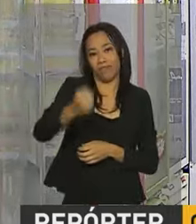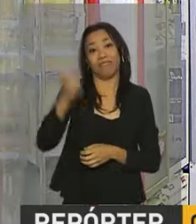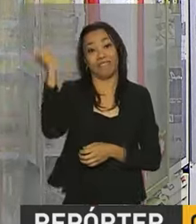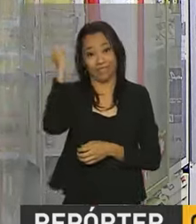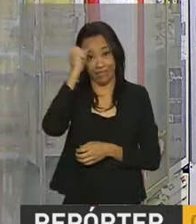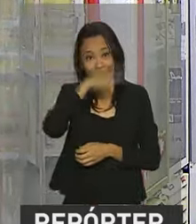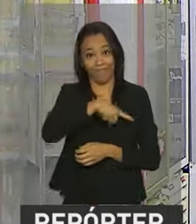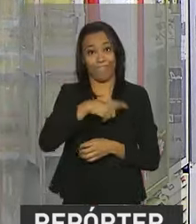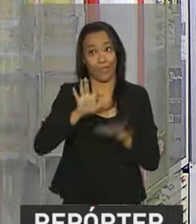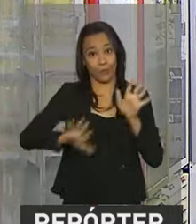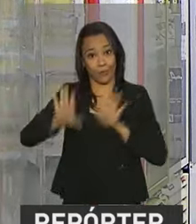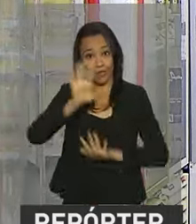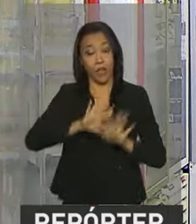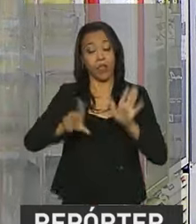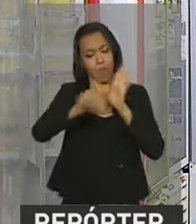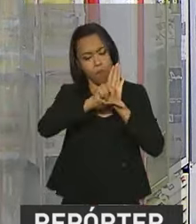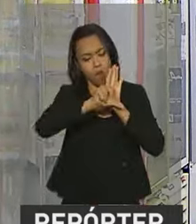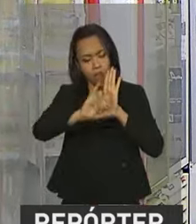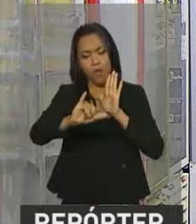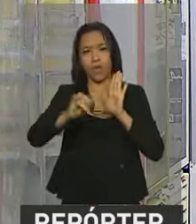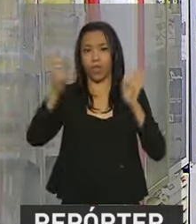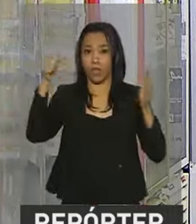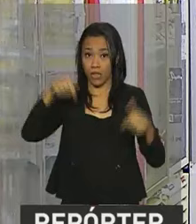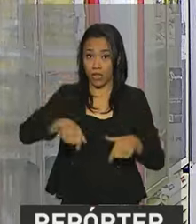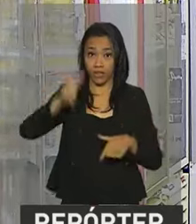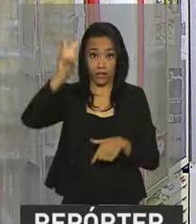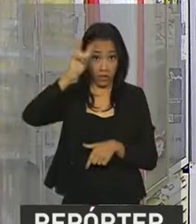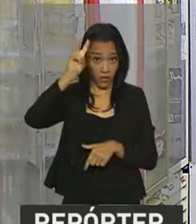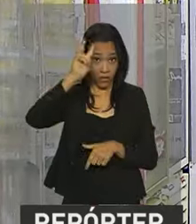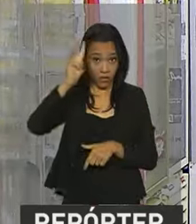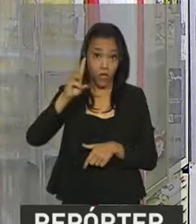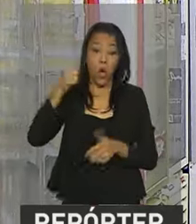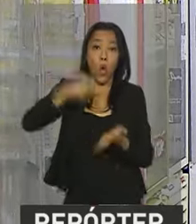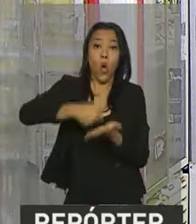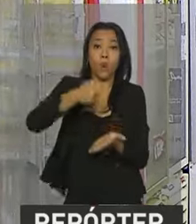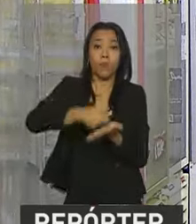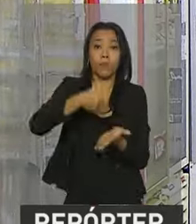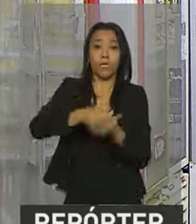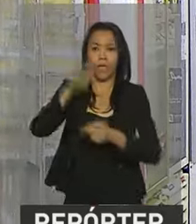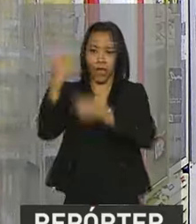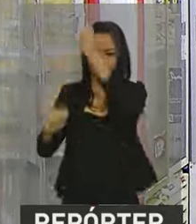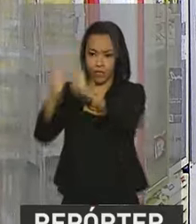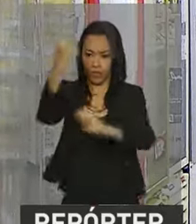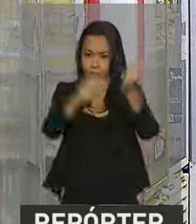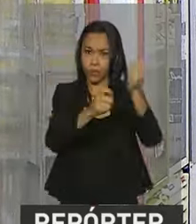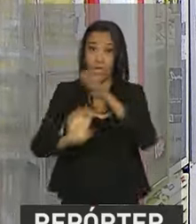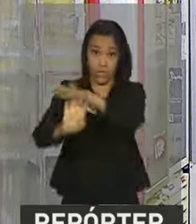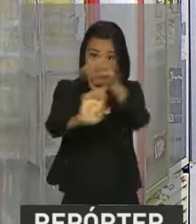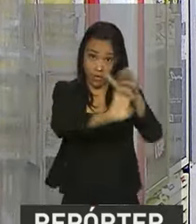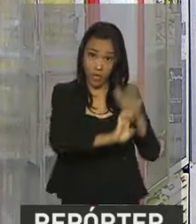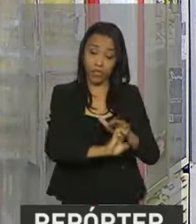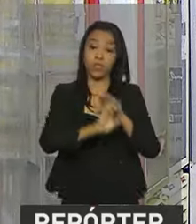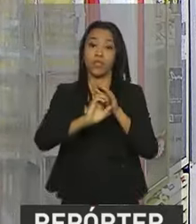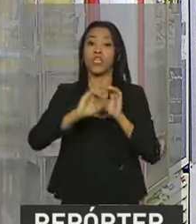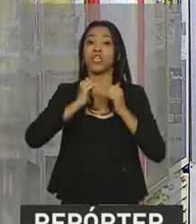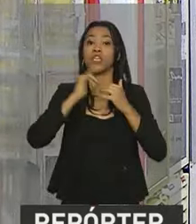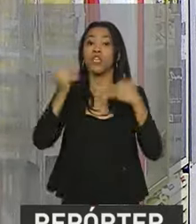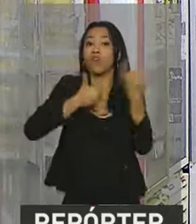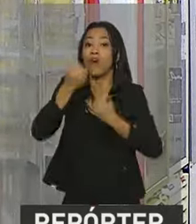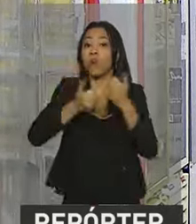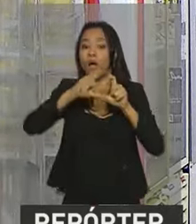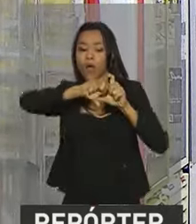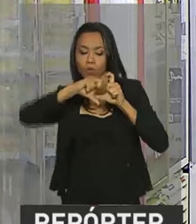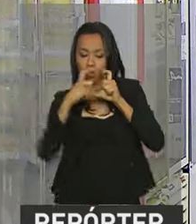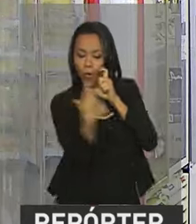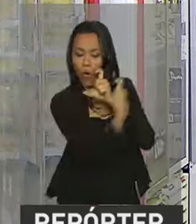às compras uma lei sancionada nesta terça-feira obriga os fabricantes a informar no rótulo das Embalagens e